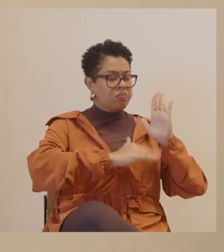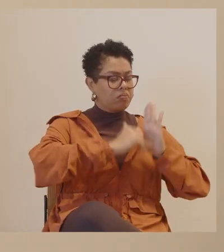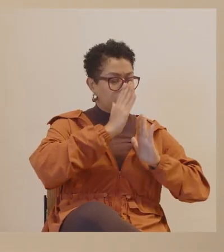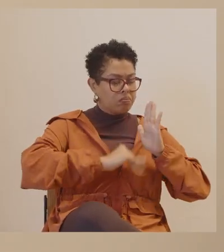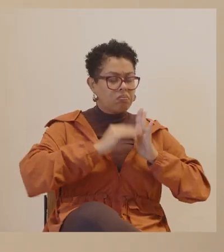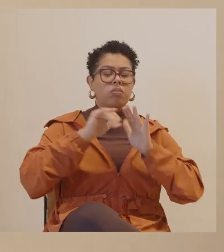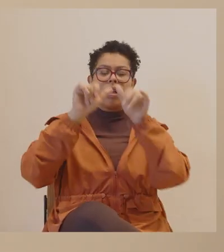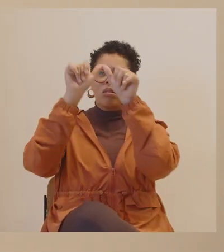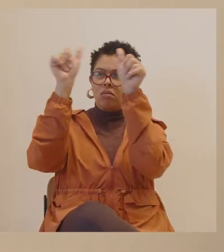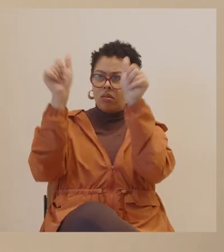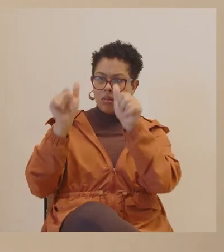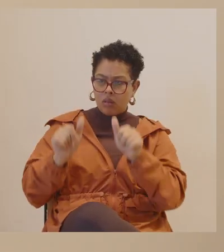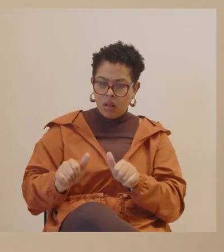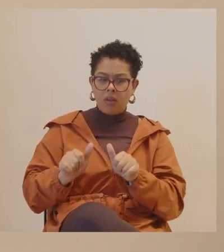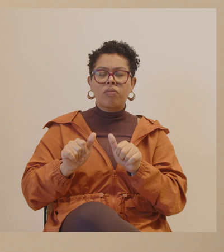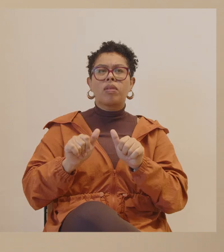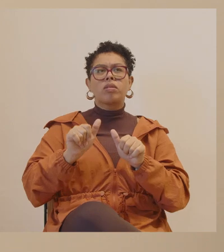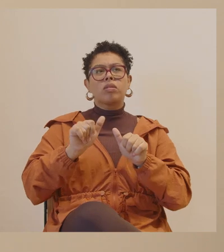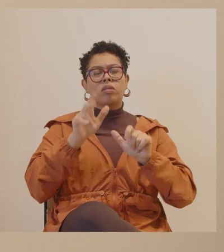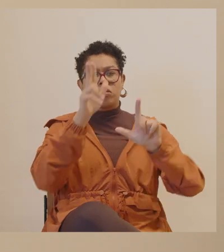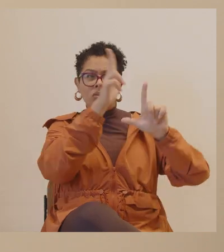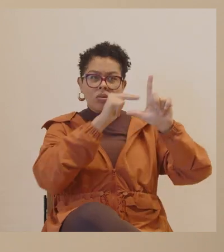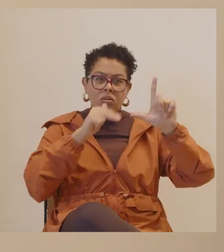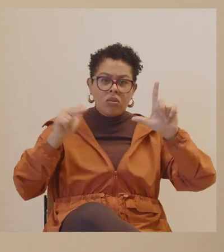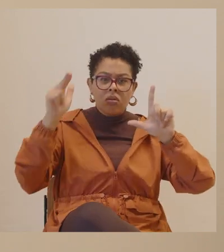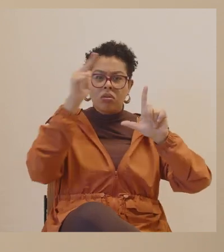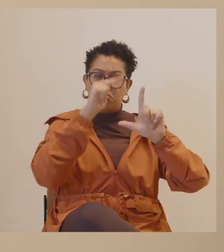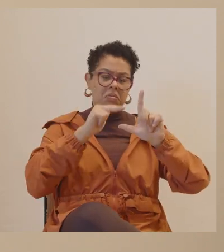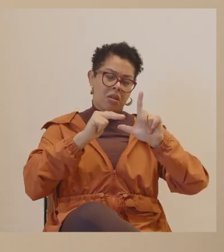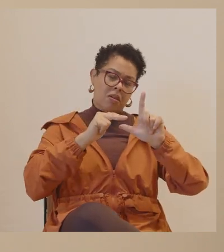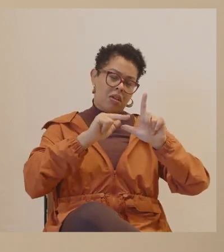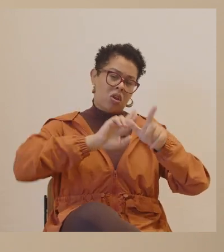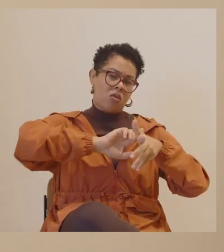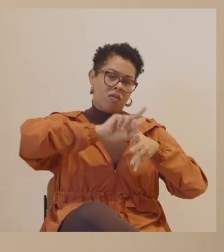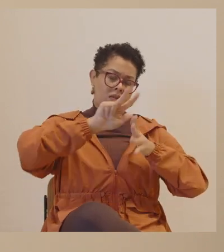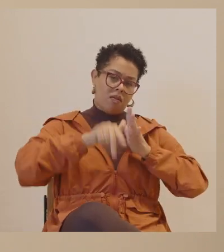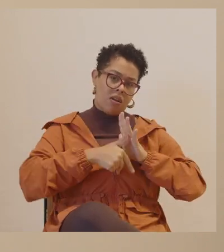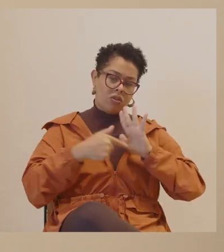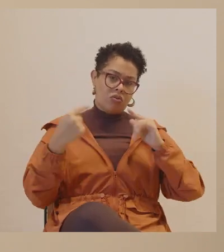né, nas artes gráficas e assim por diante, né?